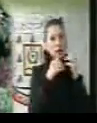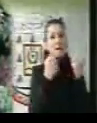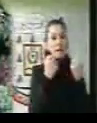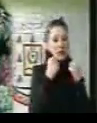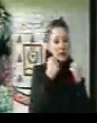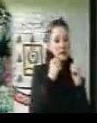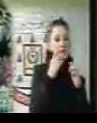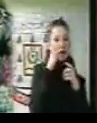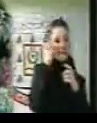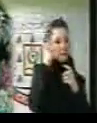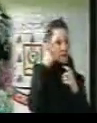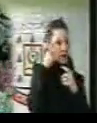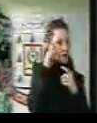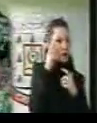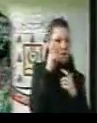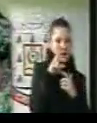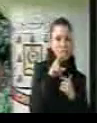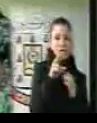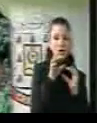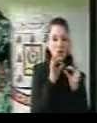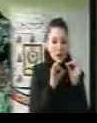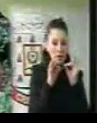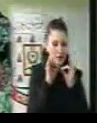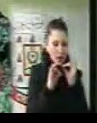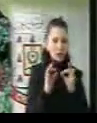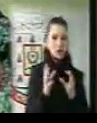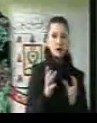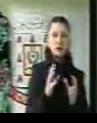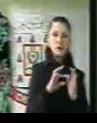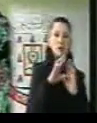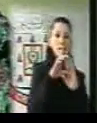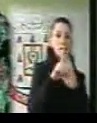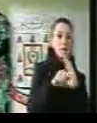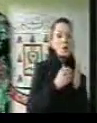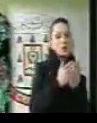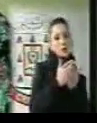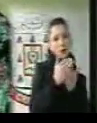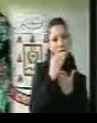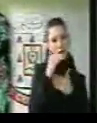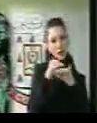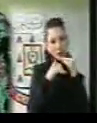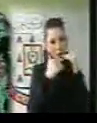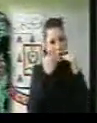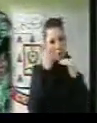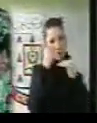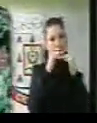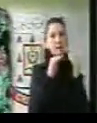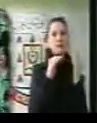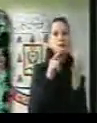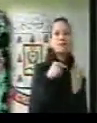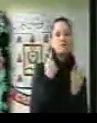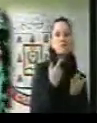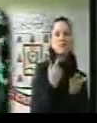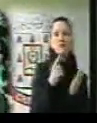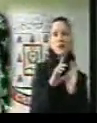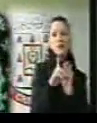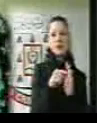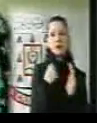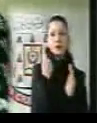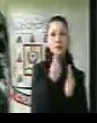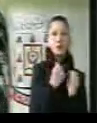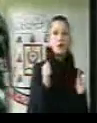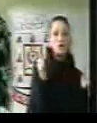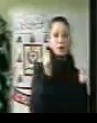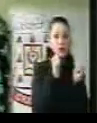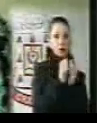de pensamento do governo do Estado. E para finalizar, gostaria de solicitar ao presidente que em breve, né, nós podemos intermediar junto com